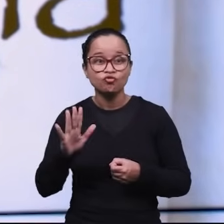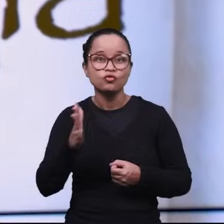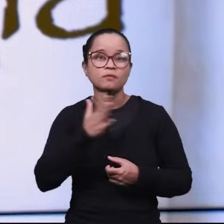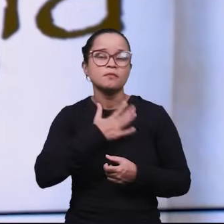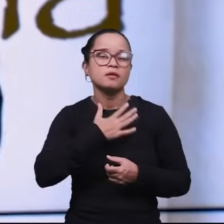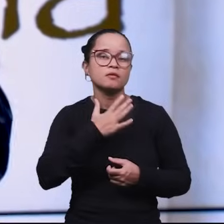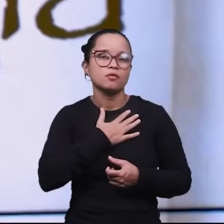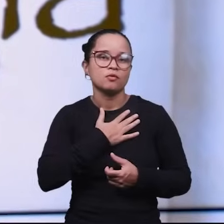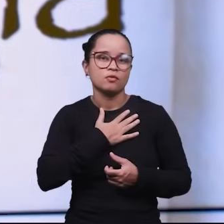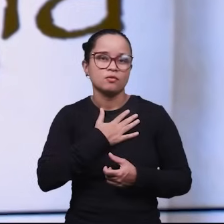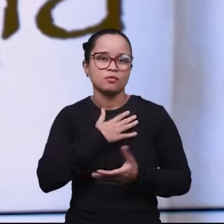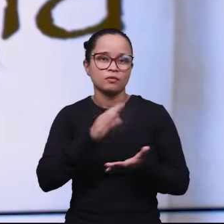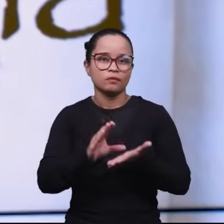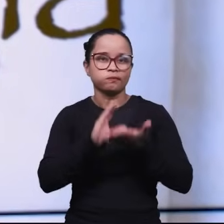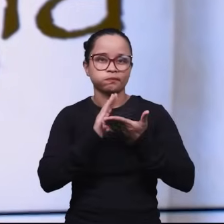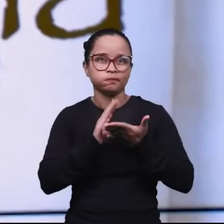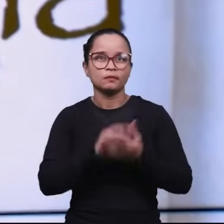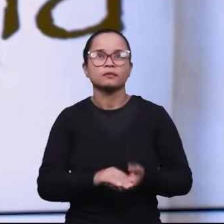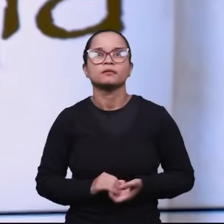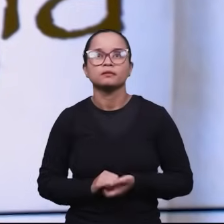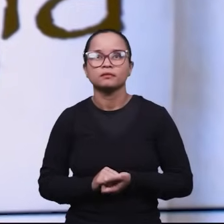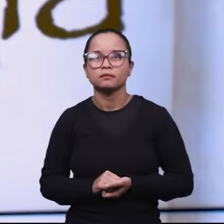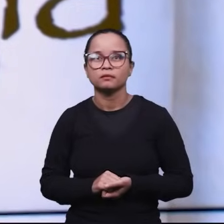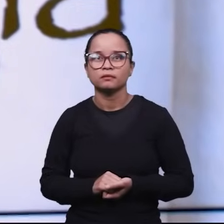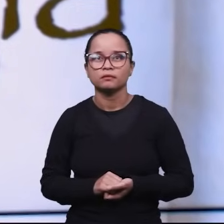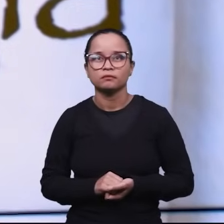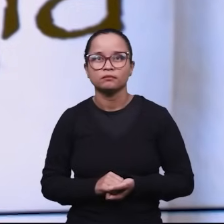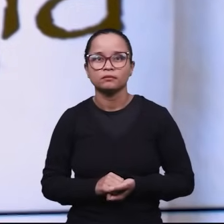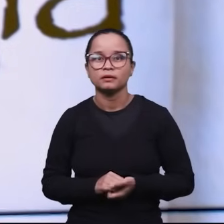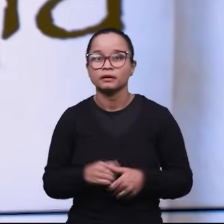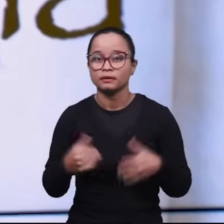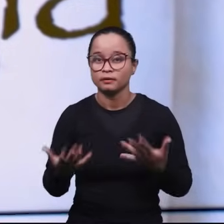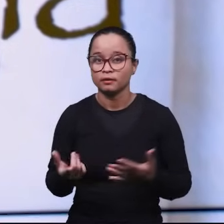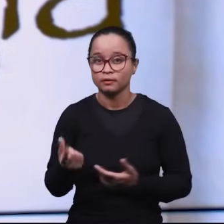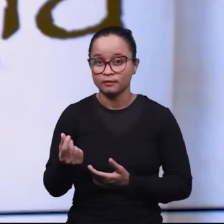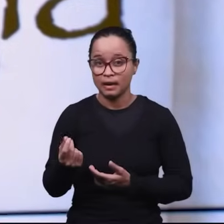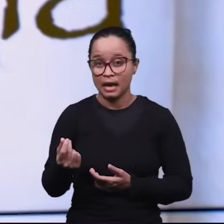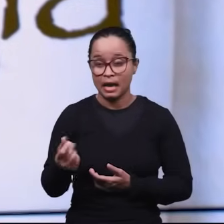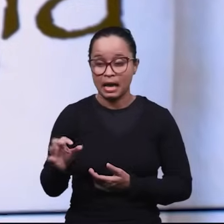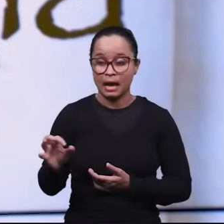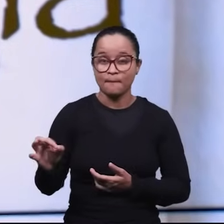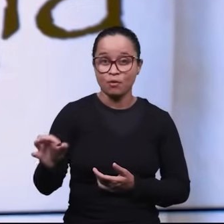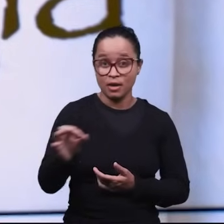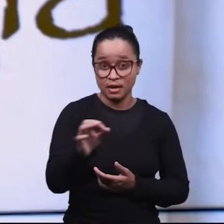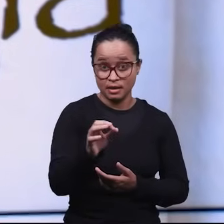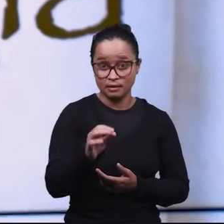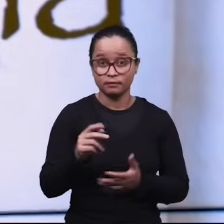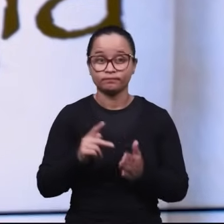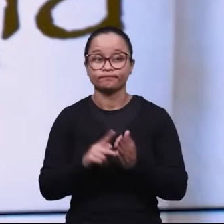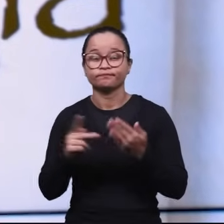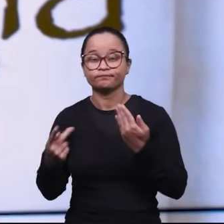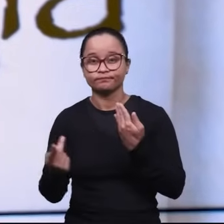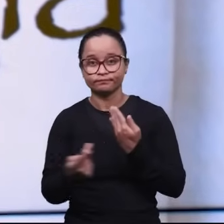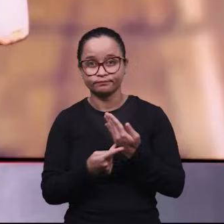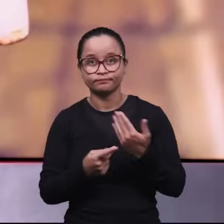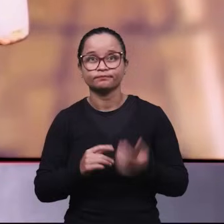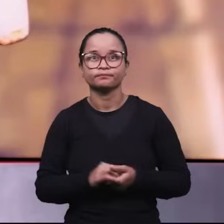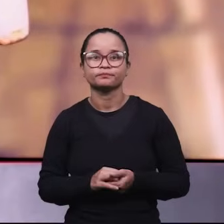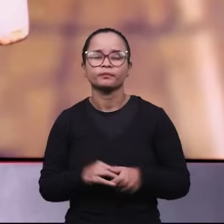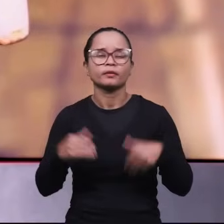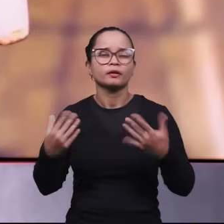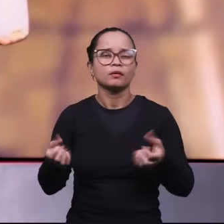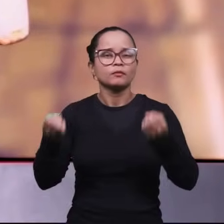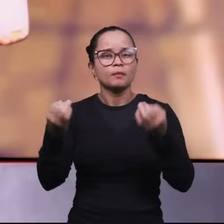falou aqui de investimento. As moedas das parábolas. Vamos agora falar